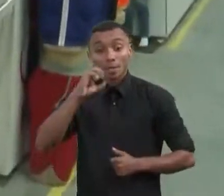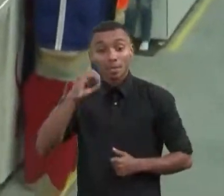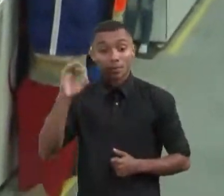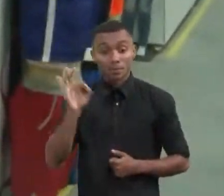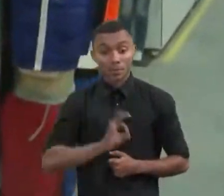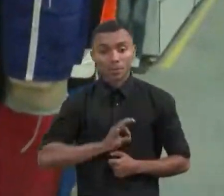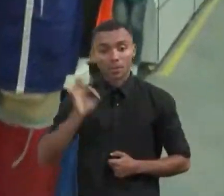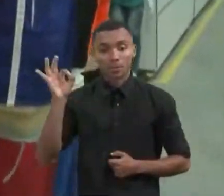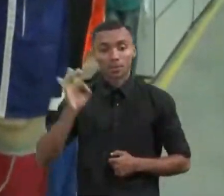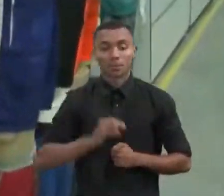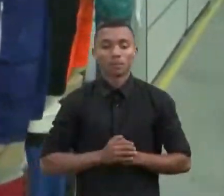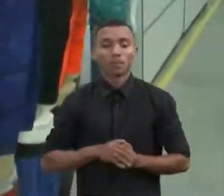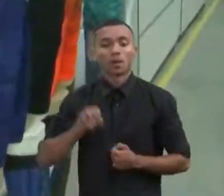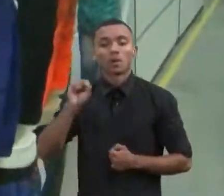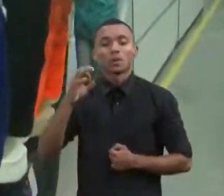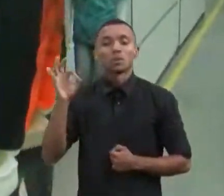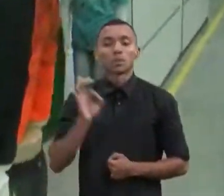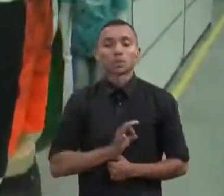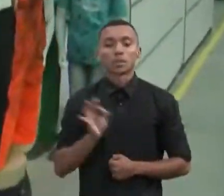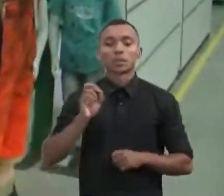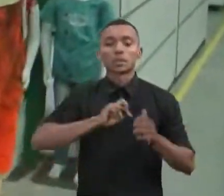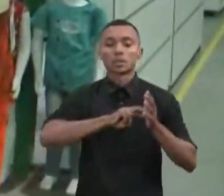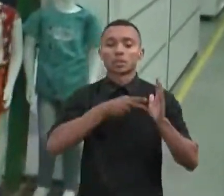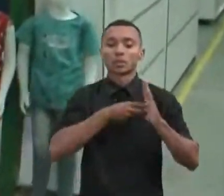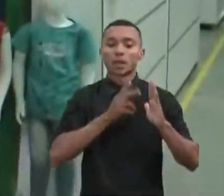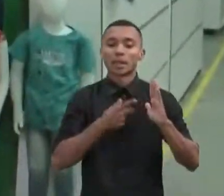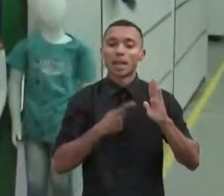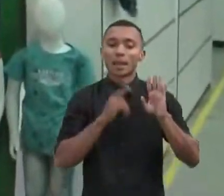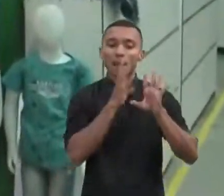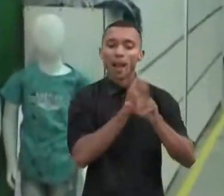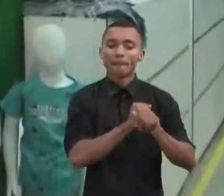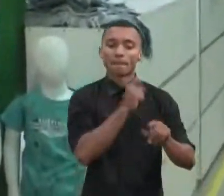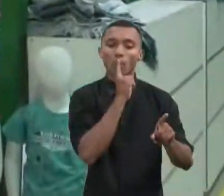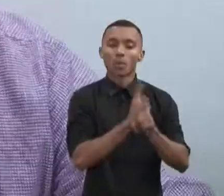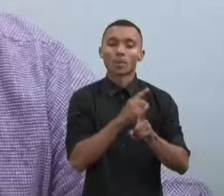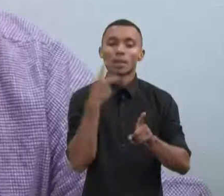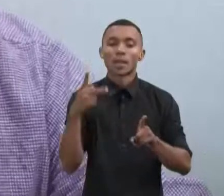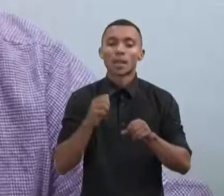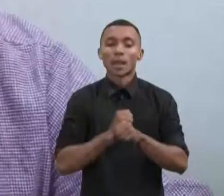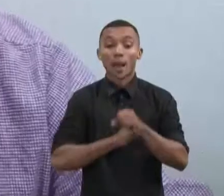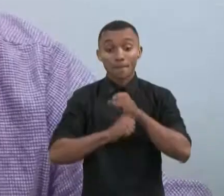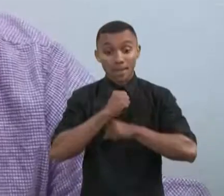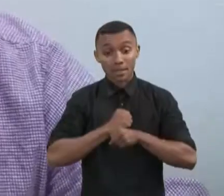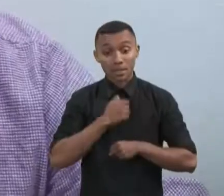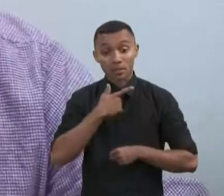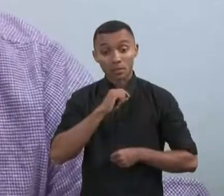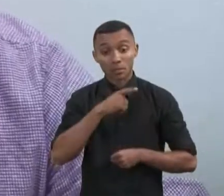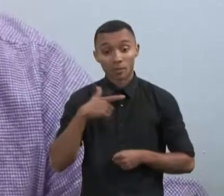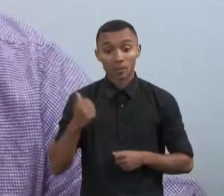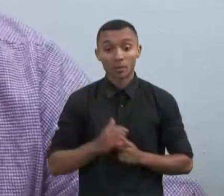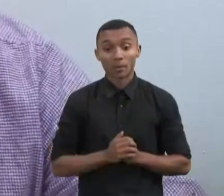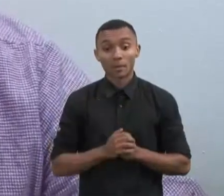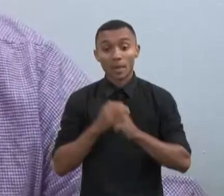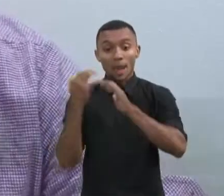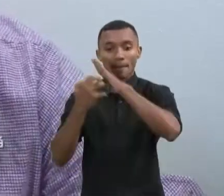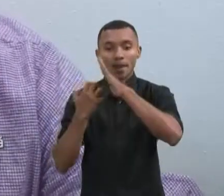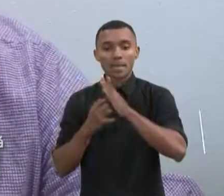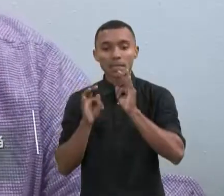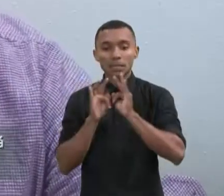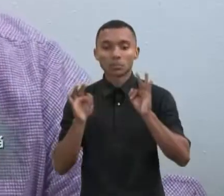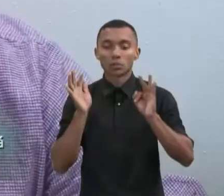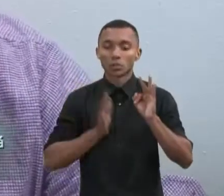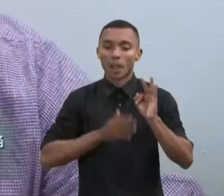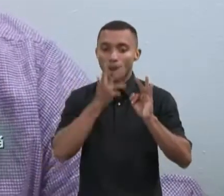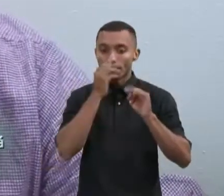total. A porcentagem é equivalente à registrada no mesmo período de 2021. Isso marca os pequenos negócios como um posicionamento de